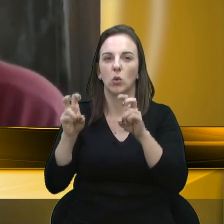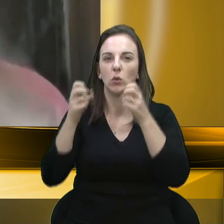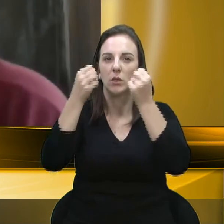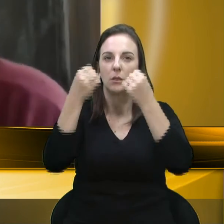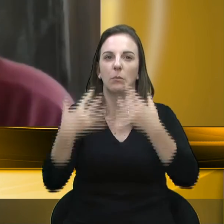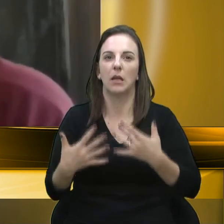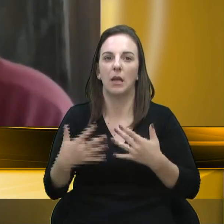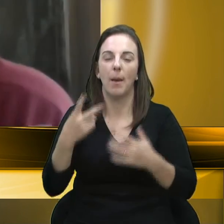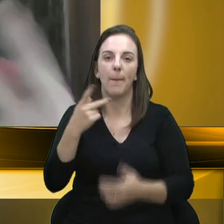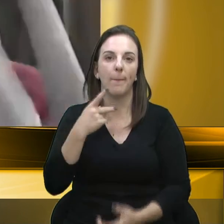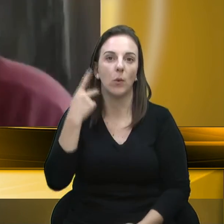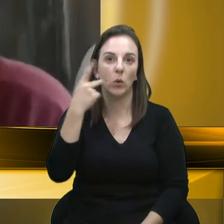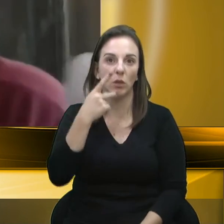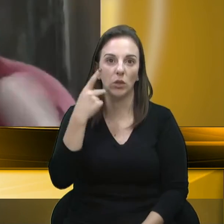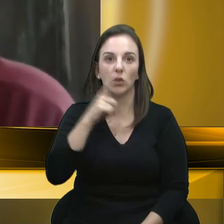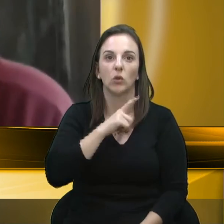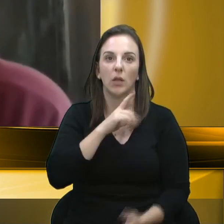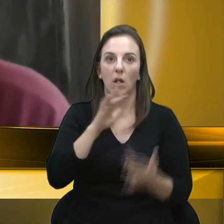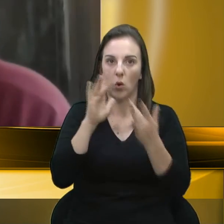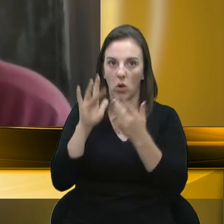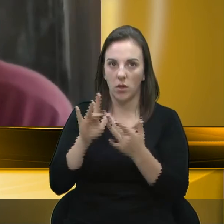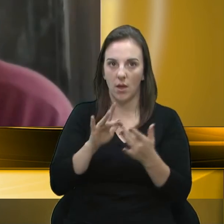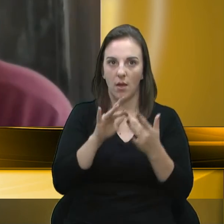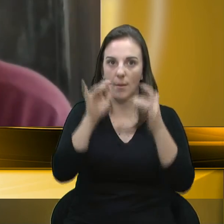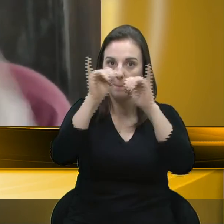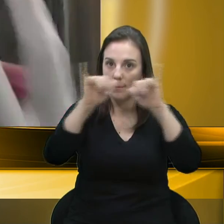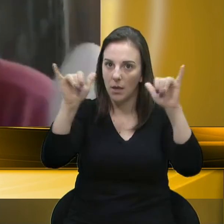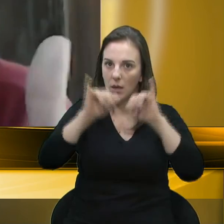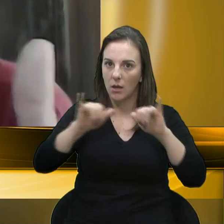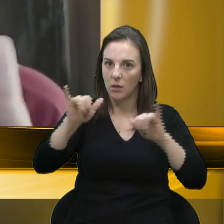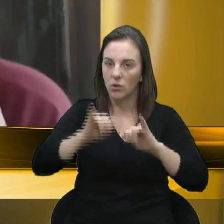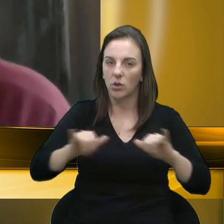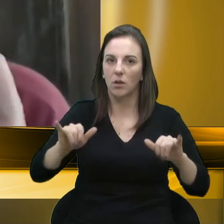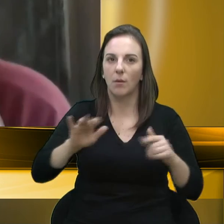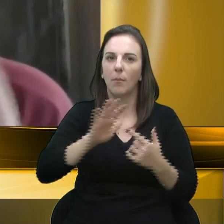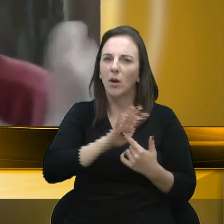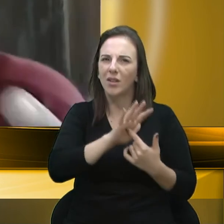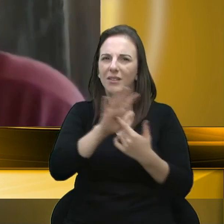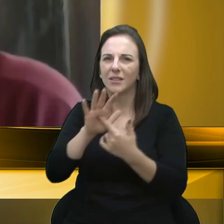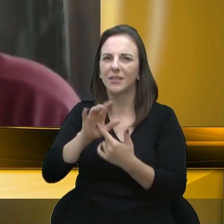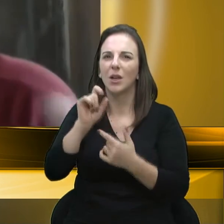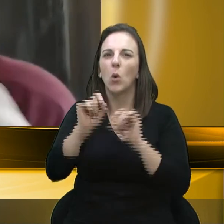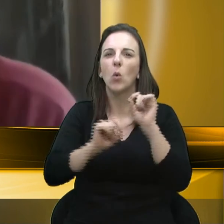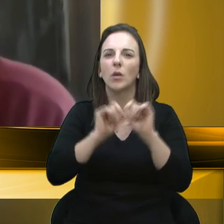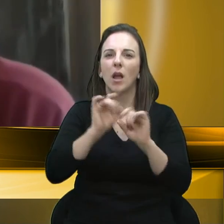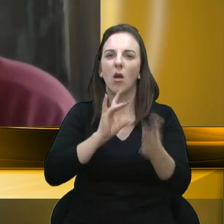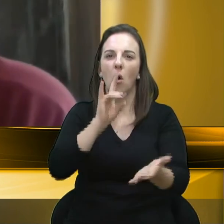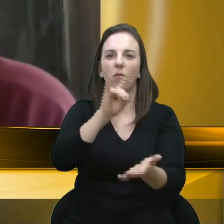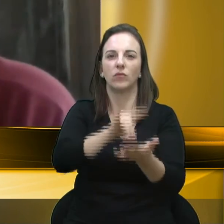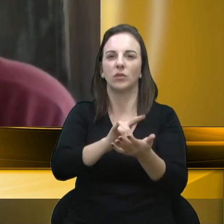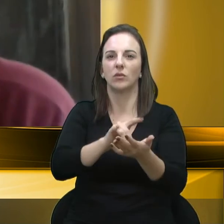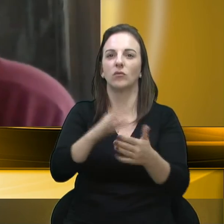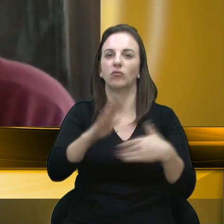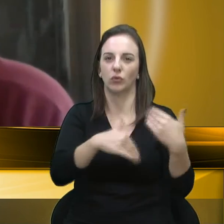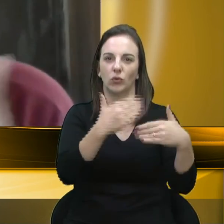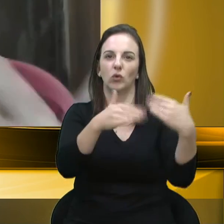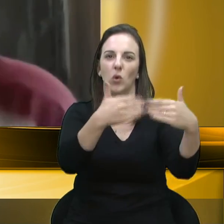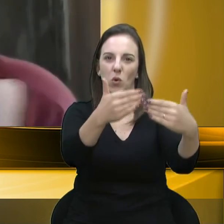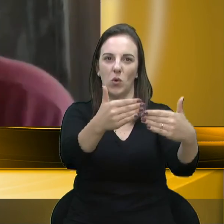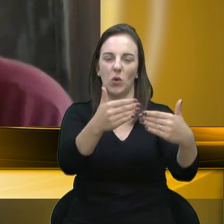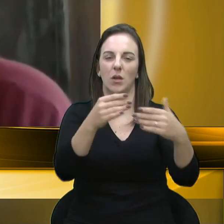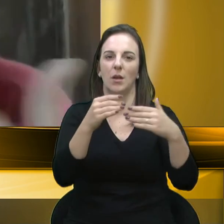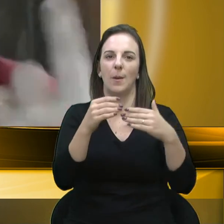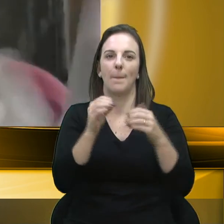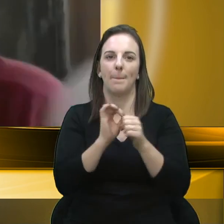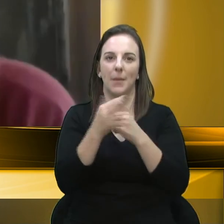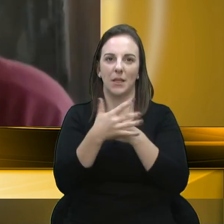os políticos que têm acesso à mídia façam essa reprodução do que realmente funciona para a pandemia, uso de